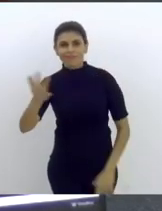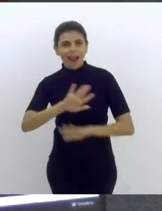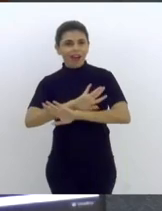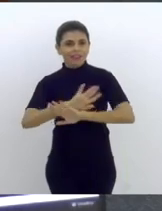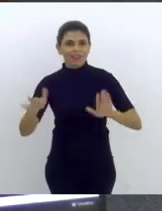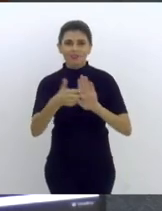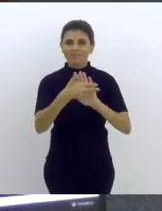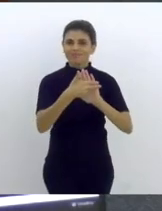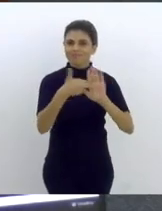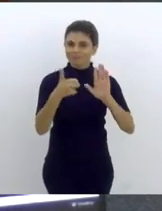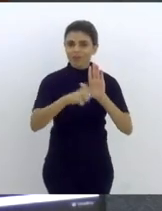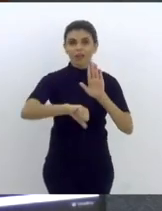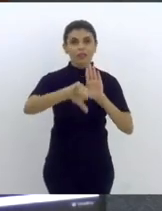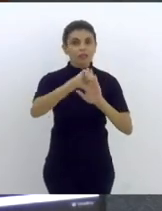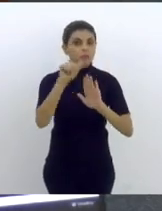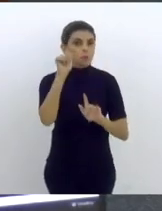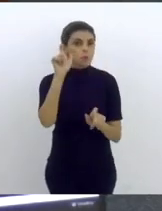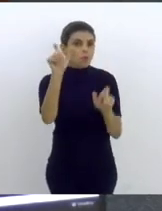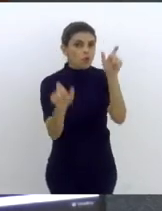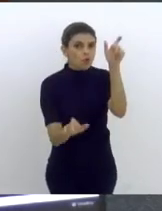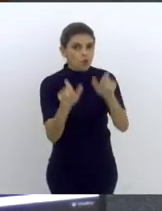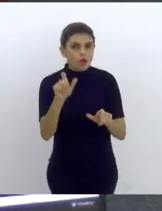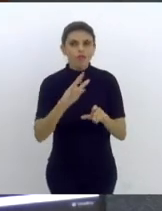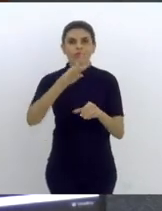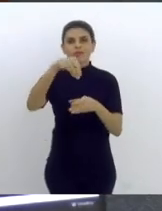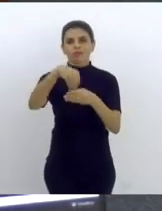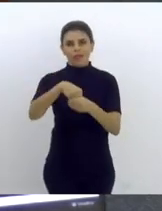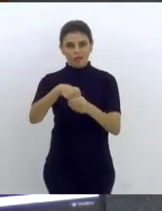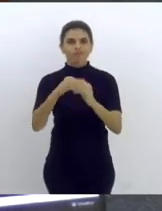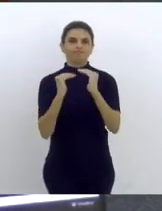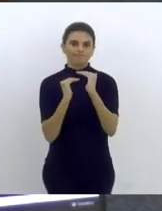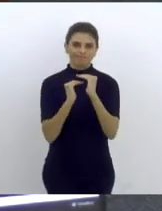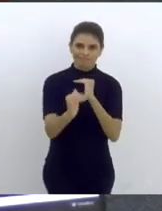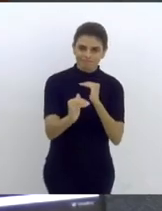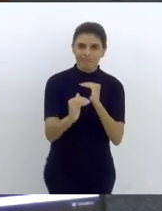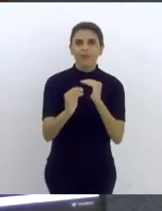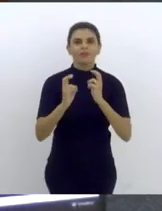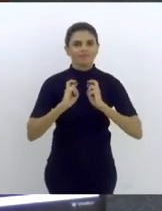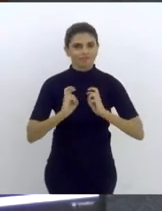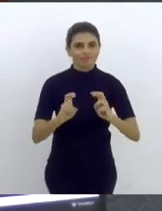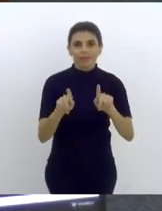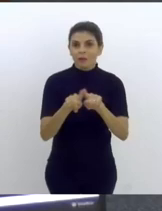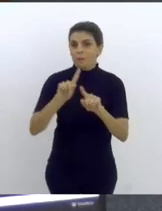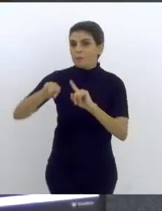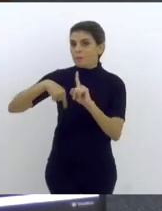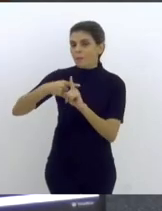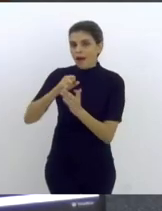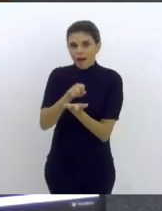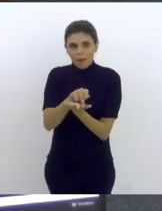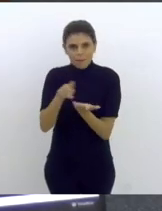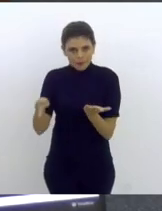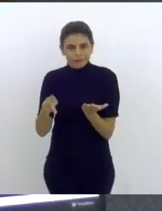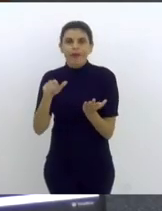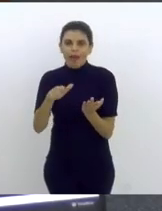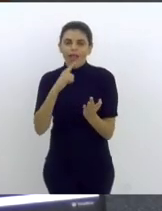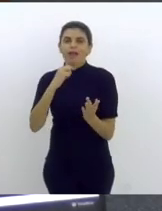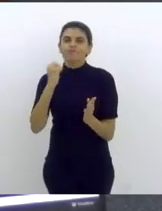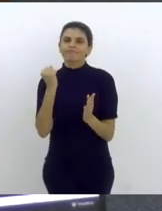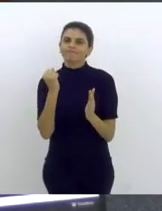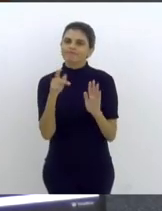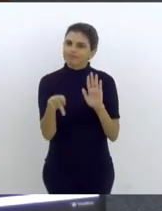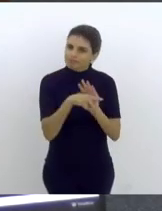crimes contra mulheres exatamente nos Transportes por aplicativos e o que a gente pretende aqui é uma atuação